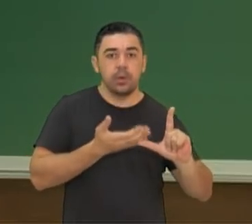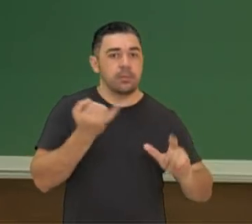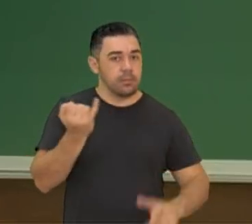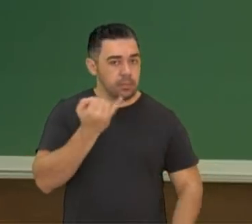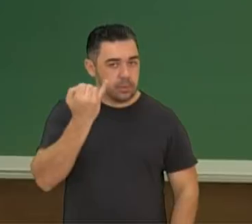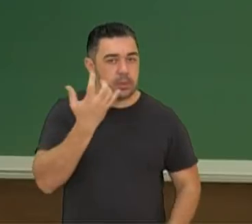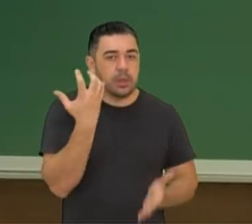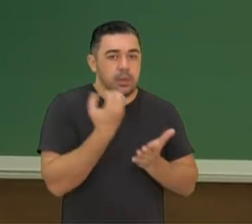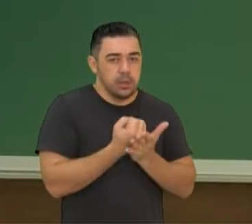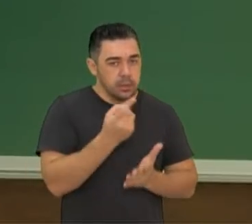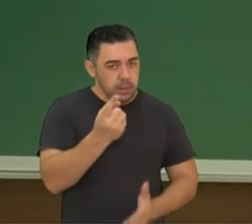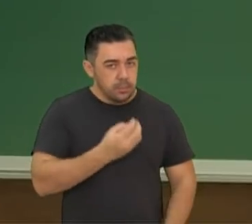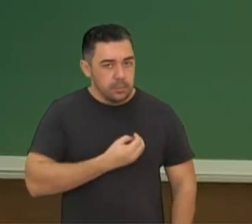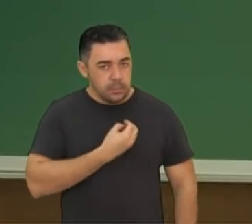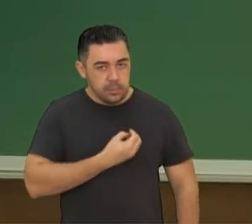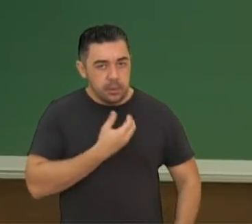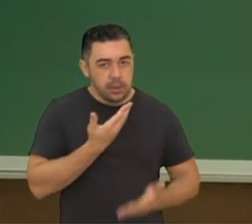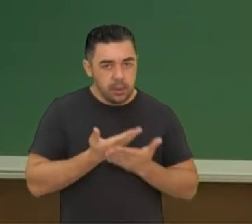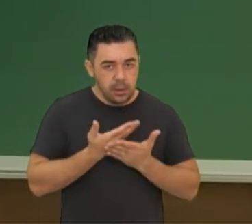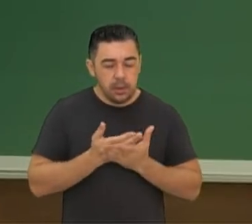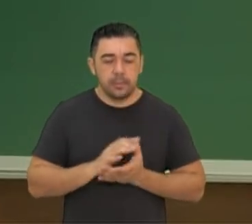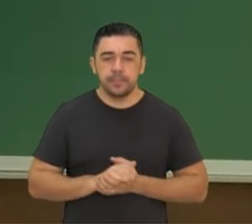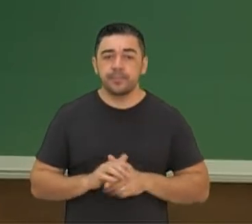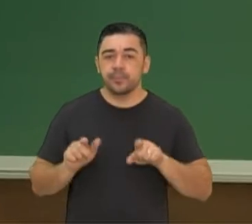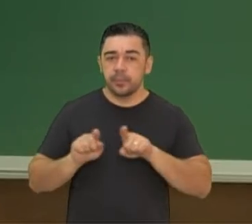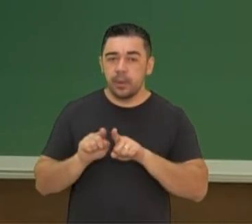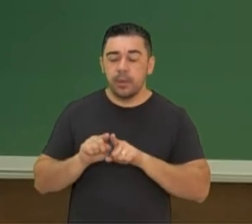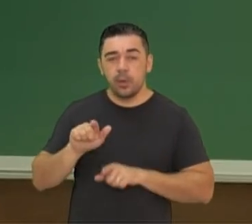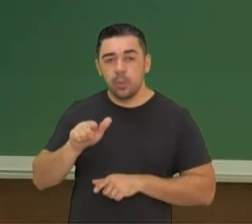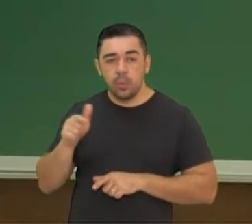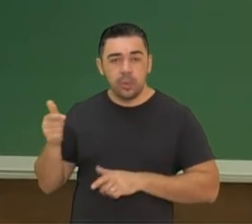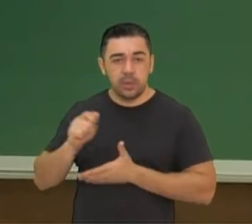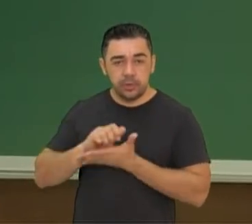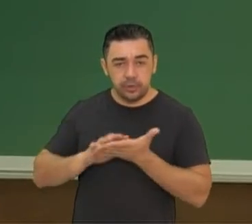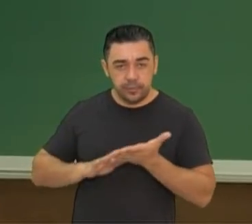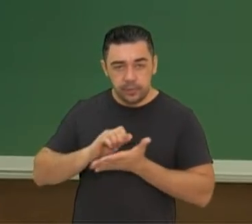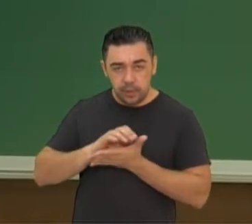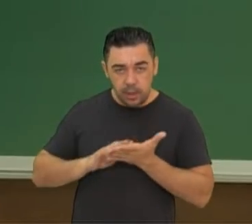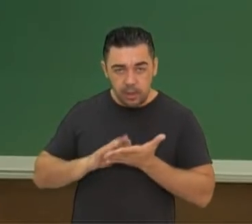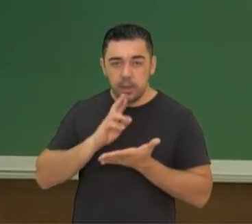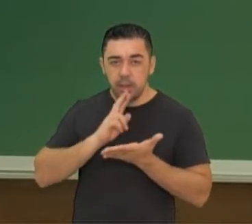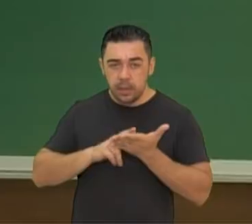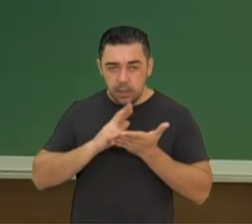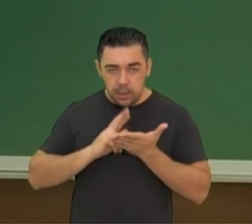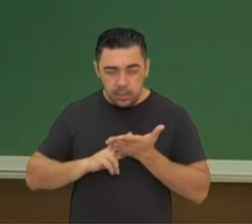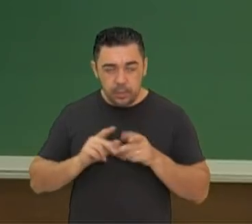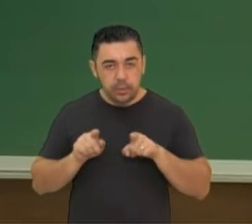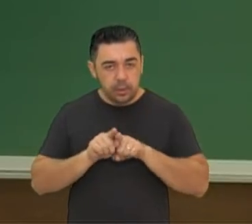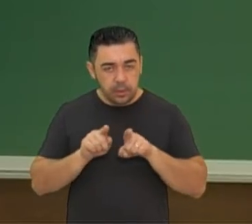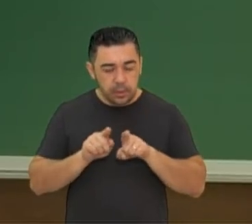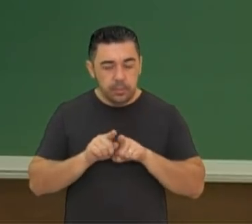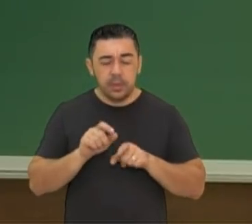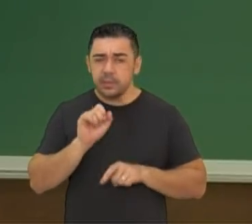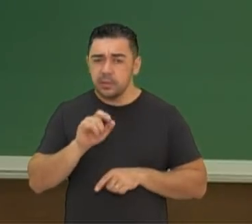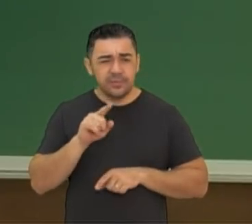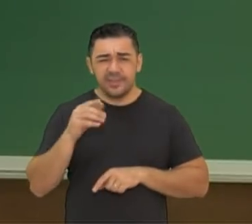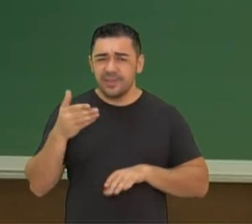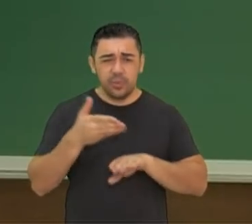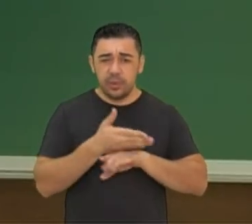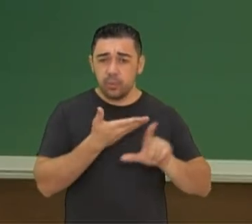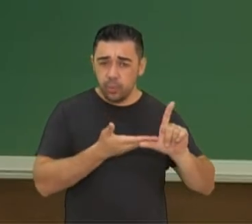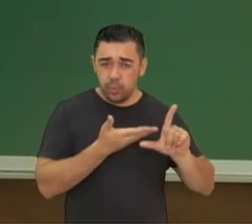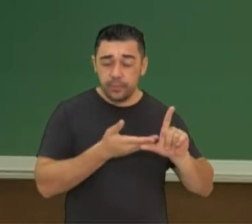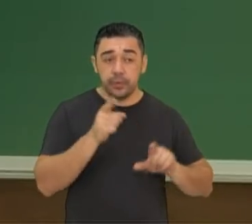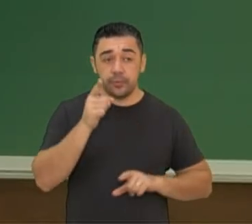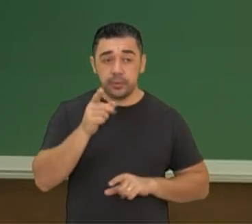tua presença nessa aula, certo? As outras atividades que tem lá na plataforma. E se você não tem acesso à plataforma, você faz o